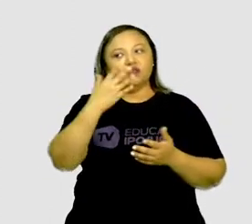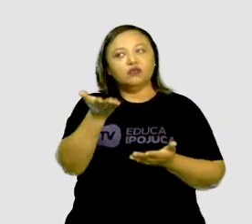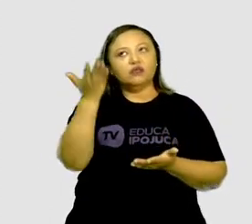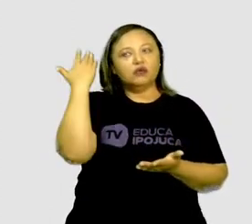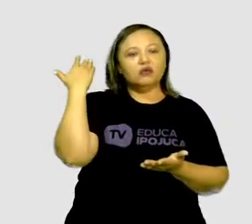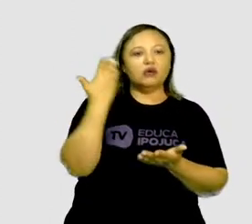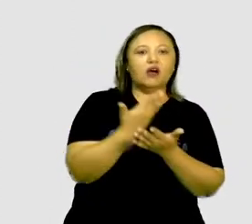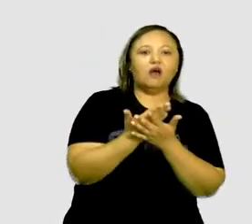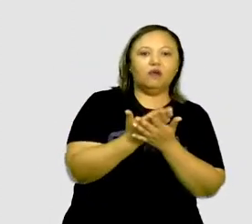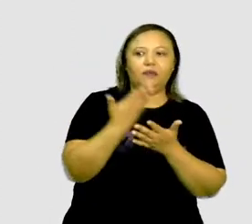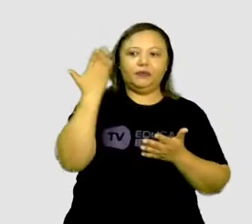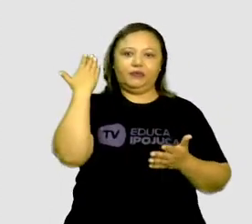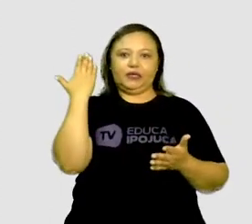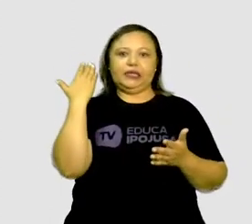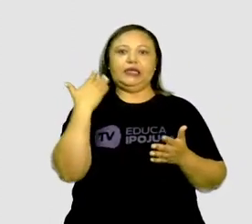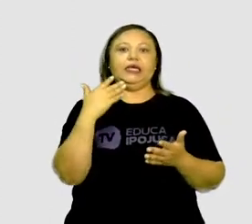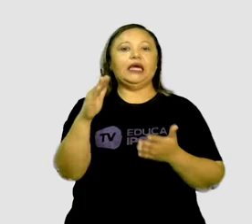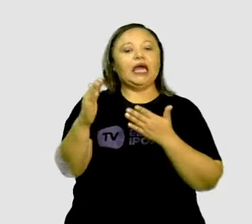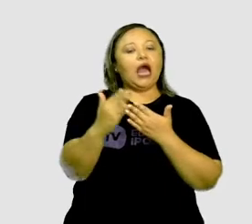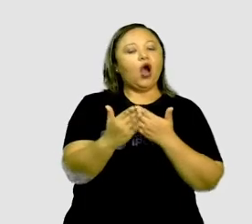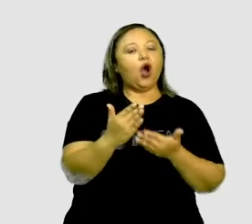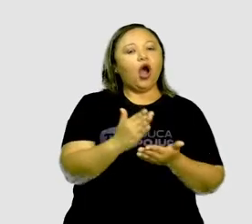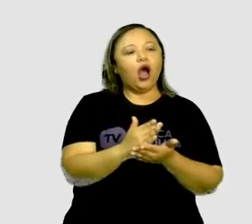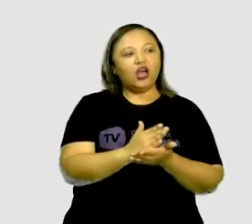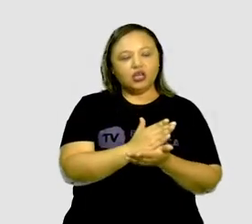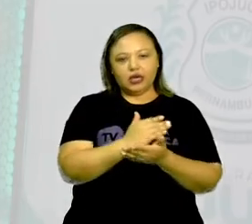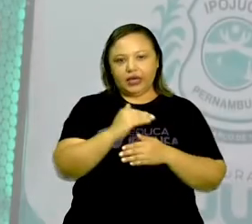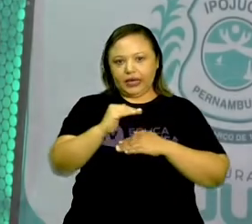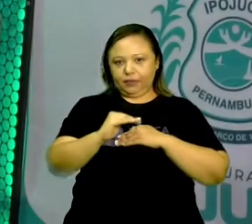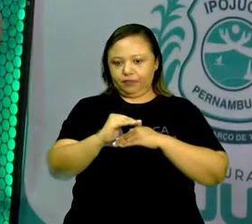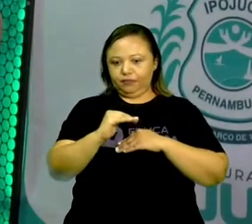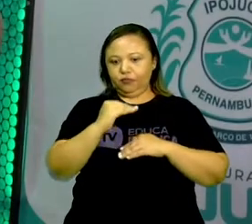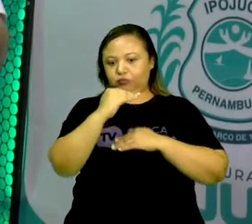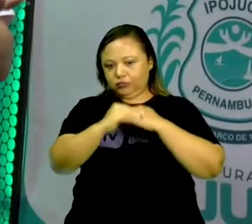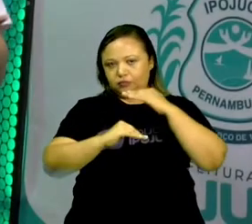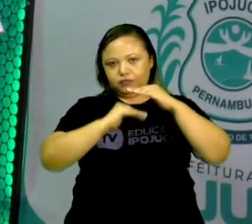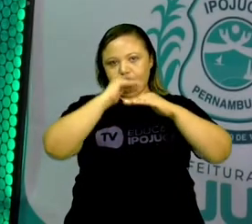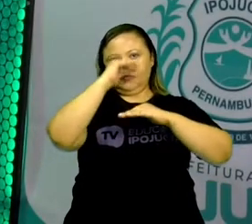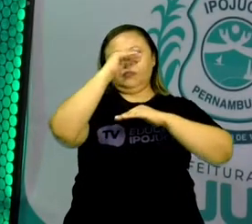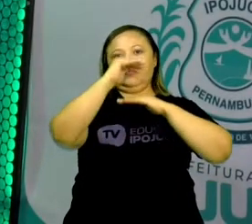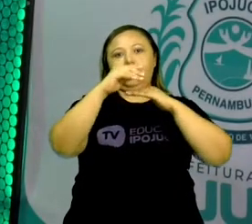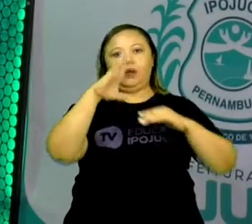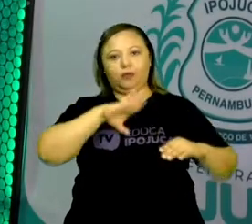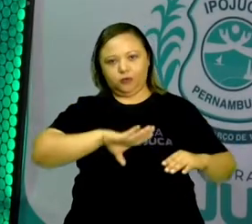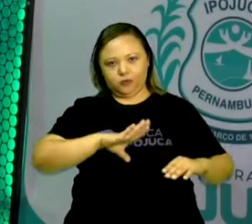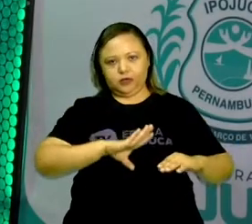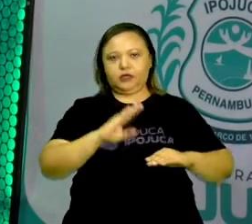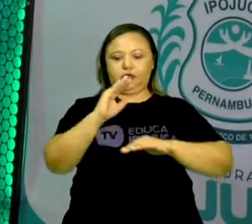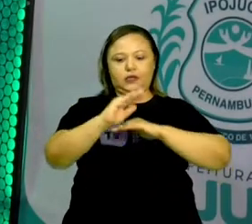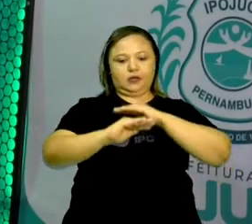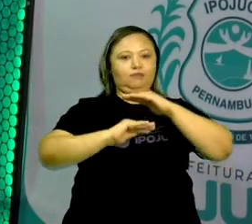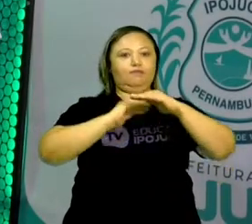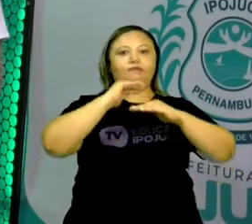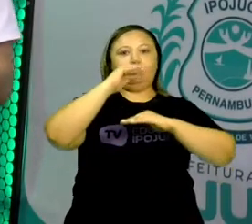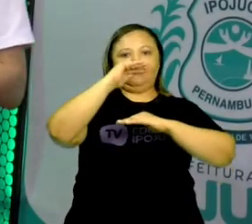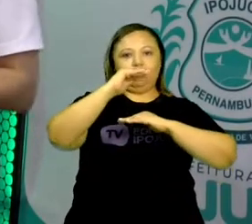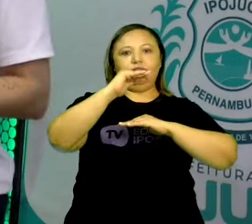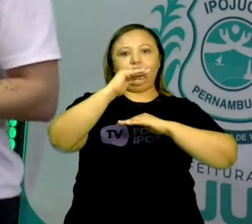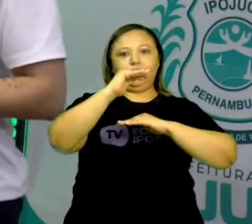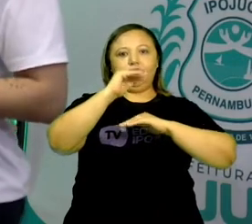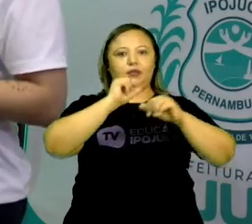Ela não é apresentada de uma maneira uniforme, ou seja, não tem o mesmo modo de falar em todas